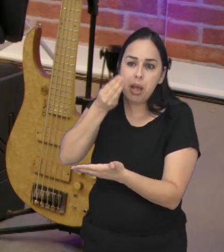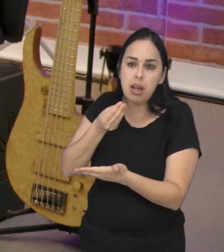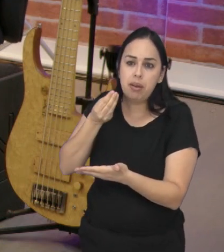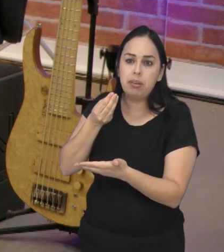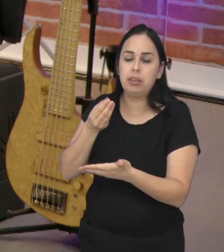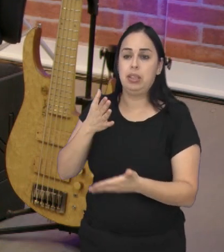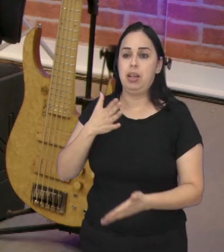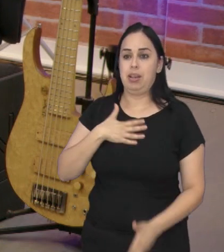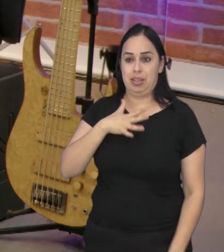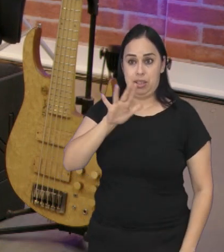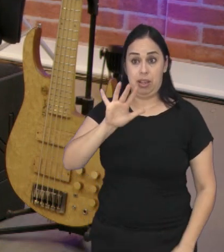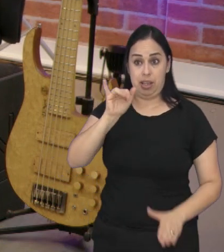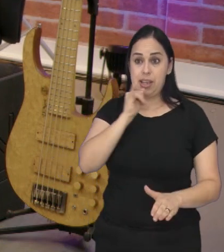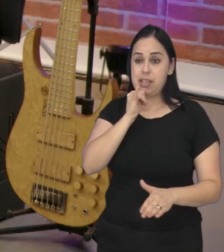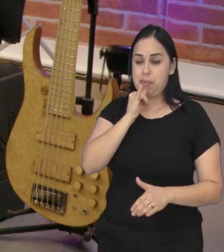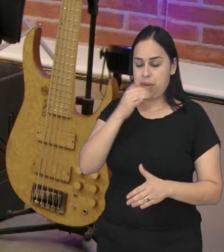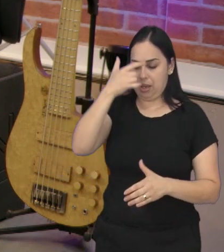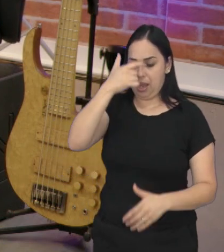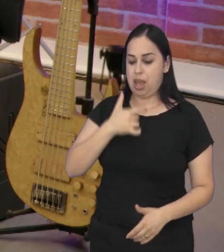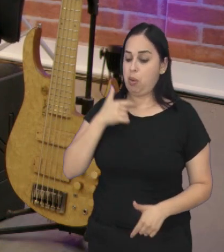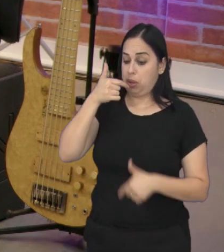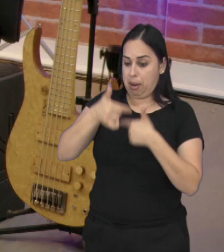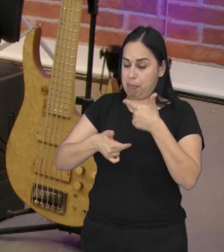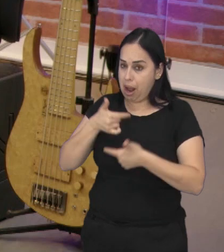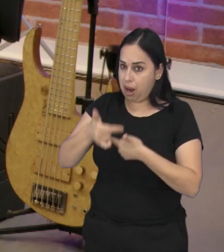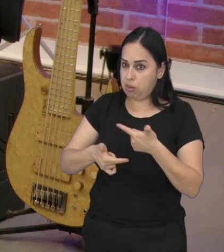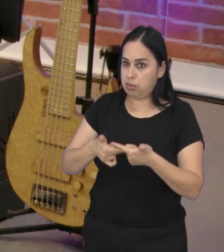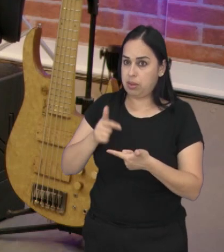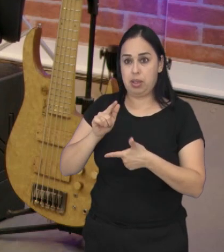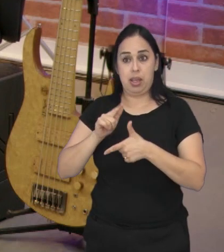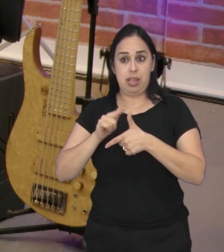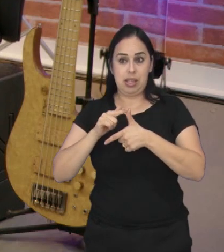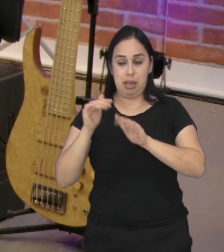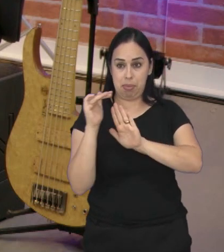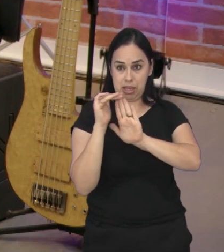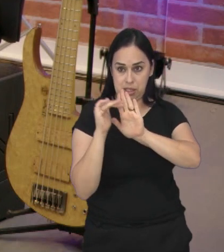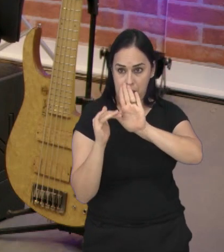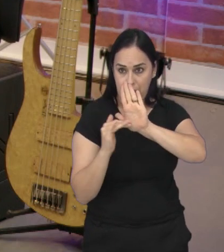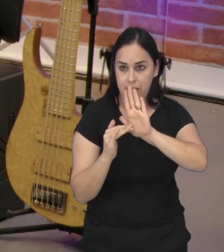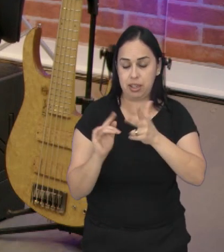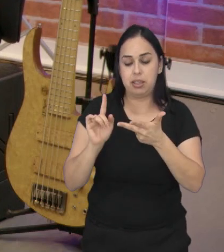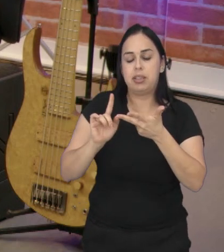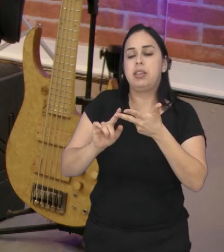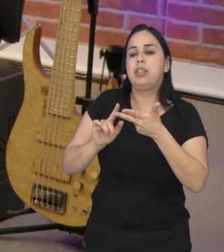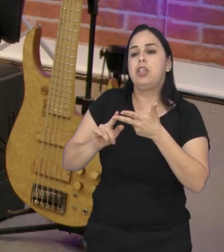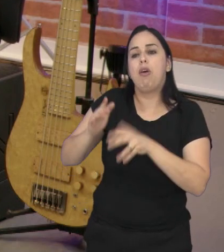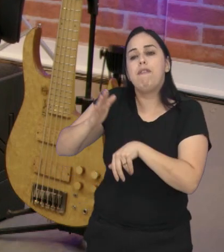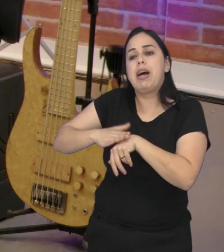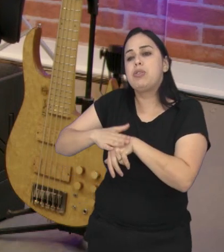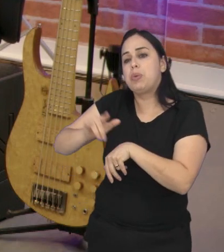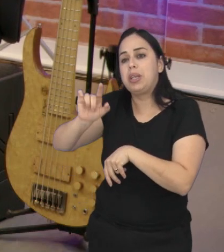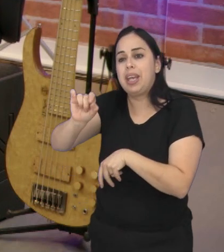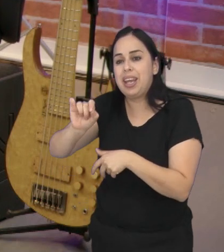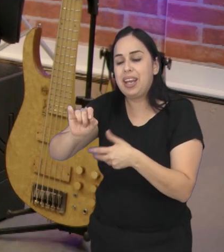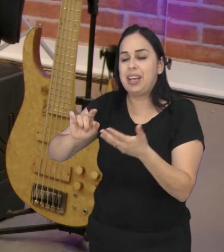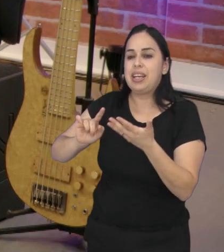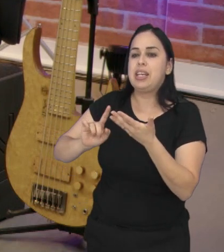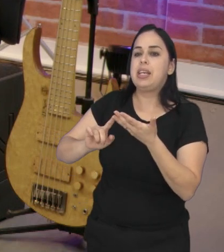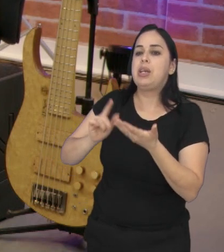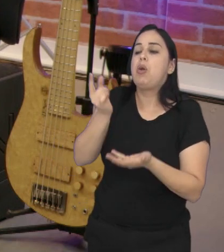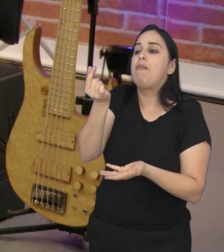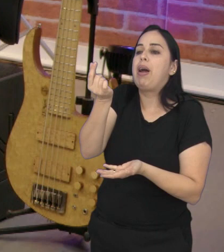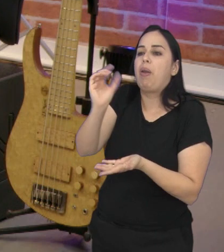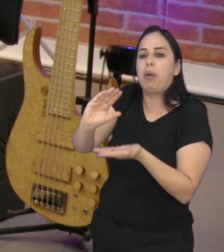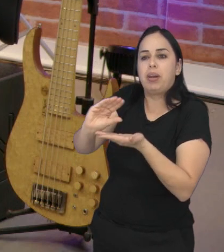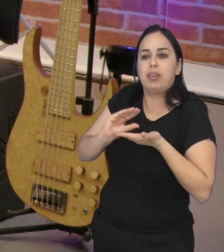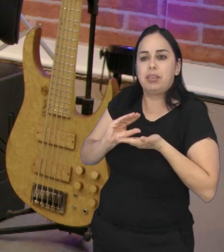falar assim, ó, esse é o meu trabalho, essas são as minhas condições, isso é o que eu te ofereço e isso é o que eu cobro. Quando você chega no